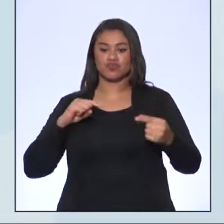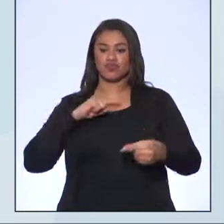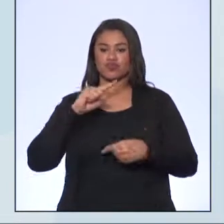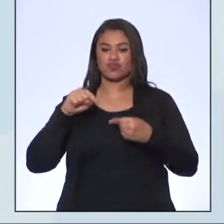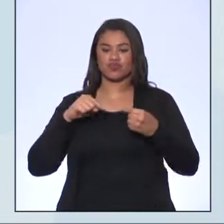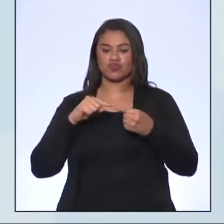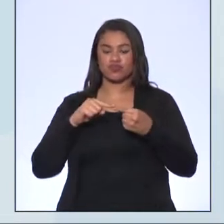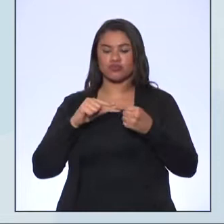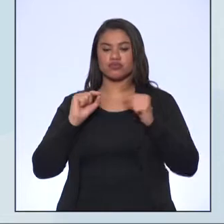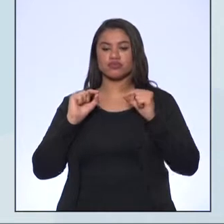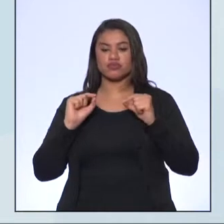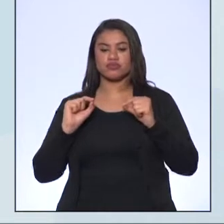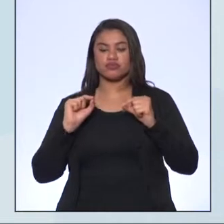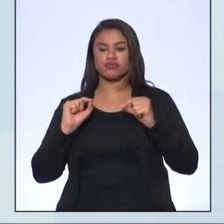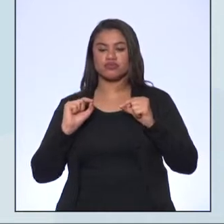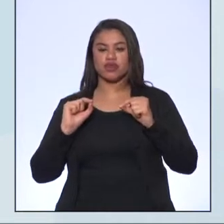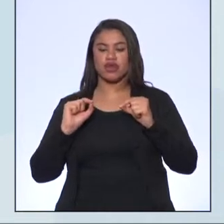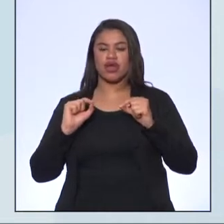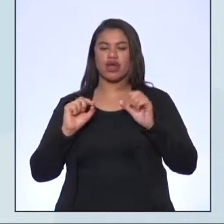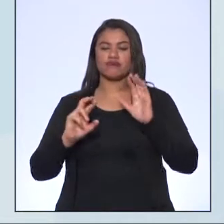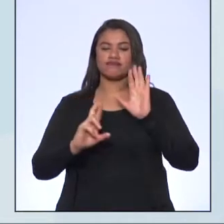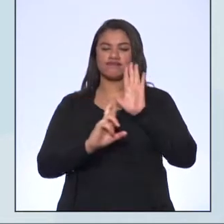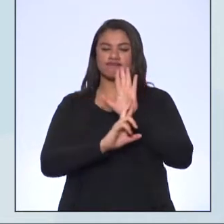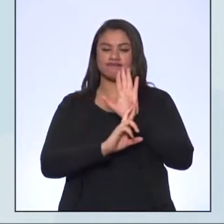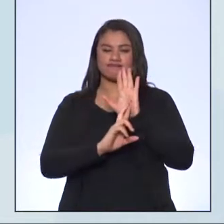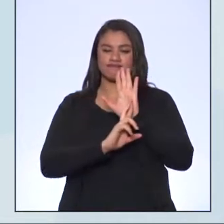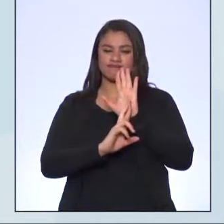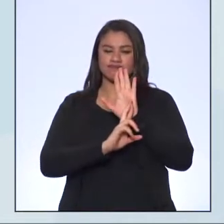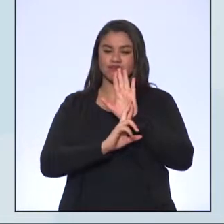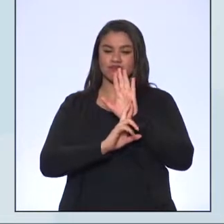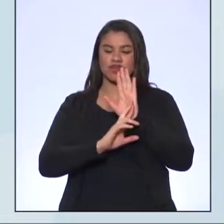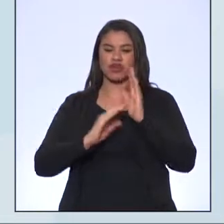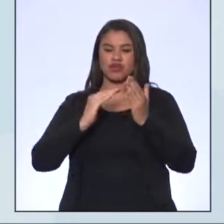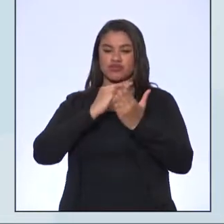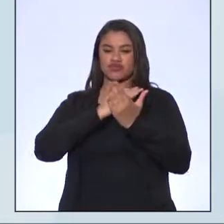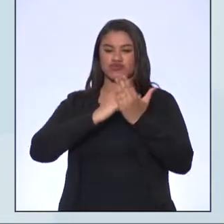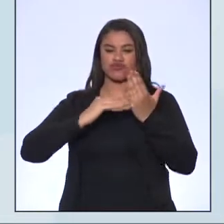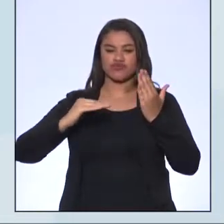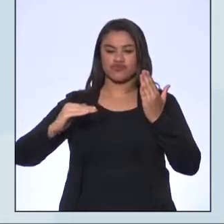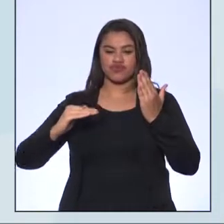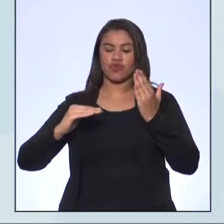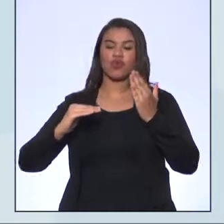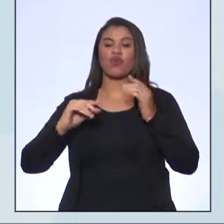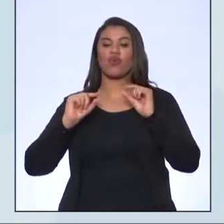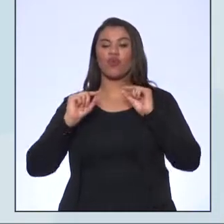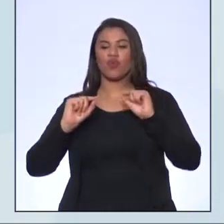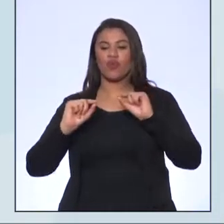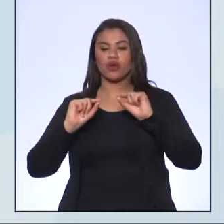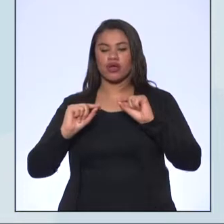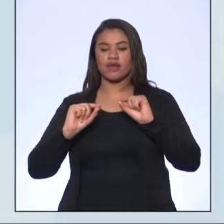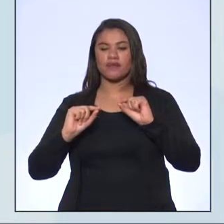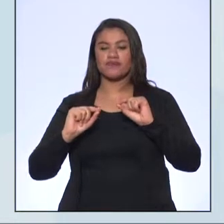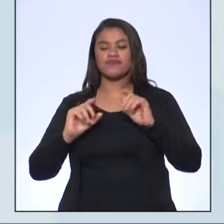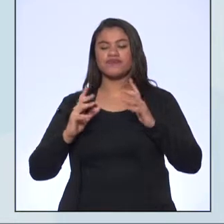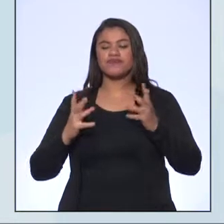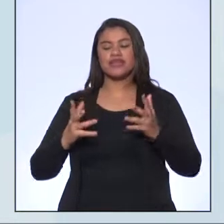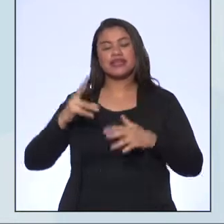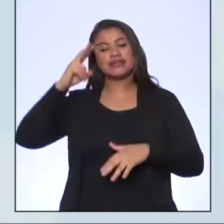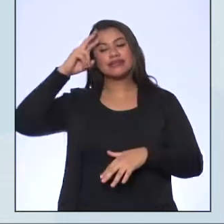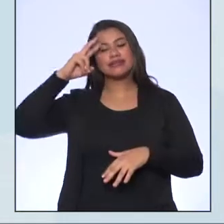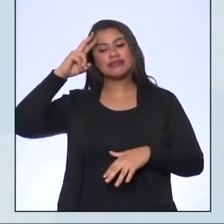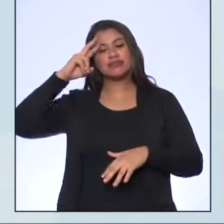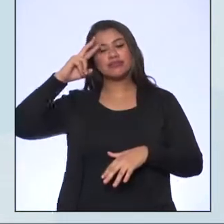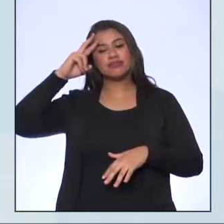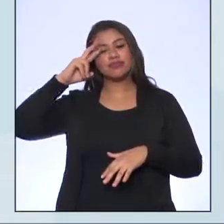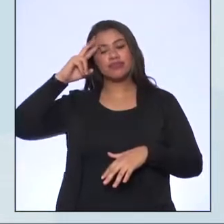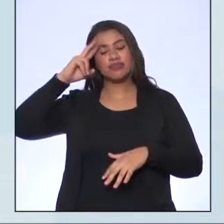de trazer essa representação da divisão dos continentes, é sempre importante a gente lembrar que